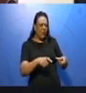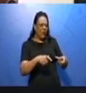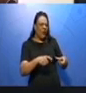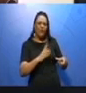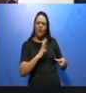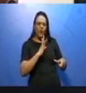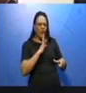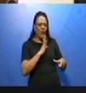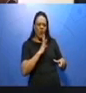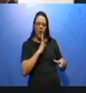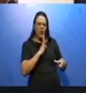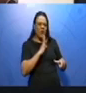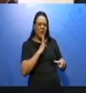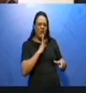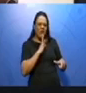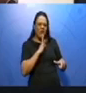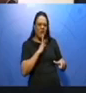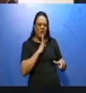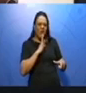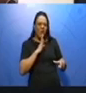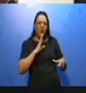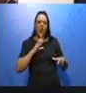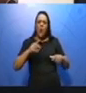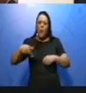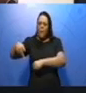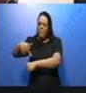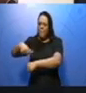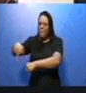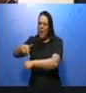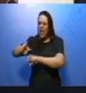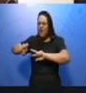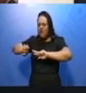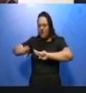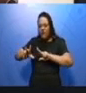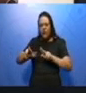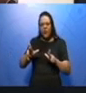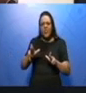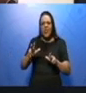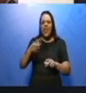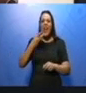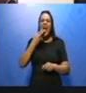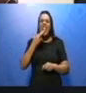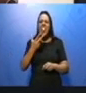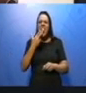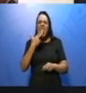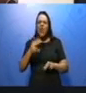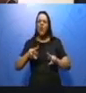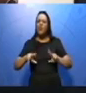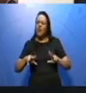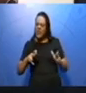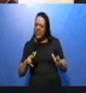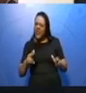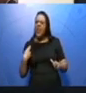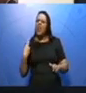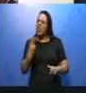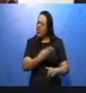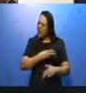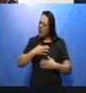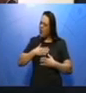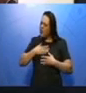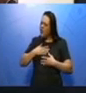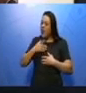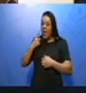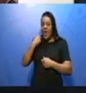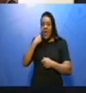uma outra civilização, um outro país, uma outra língua, isso tudo nos atrai muito. E antigamente as viagens,